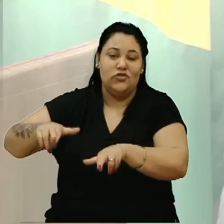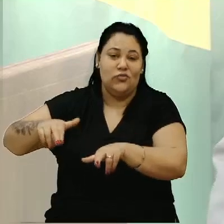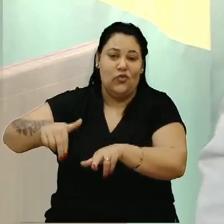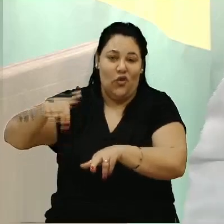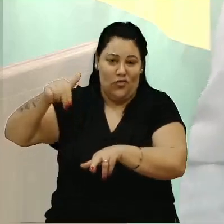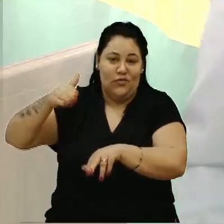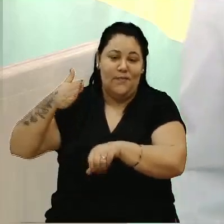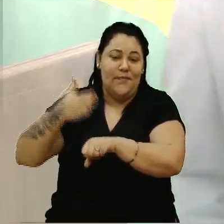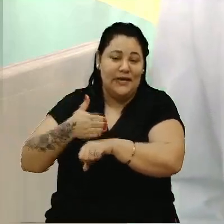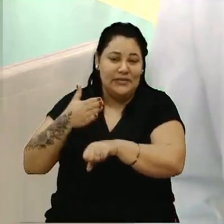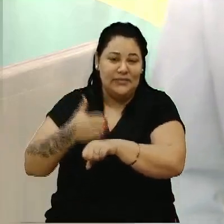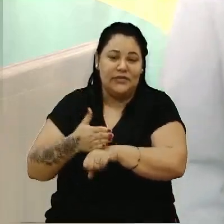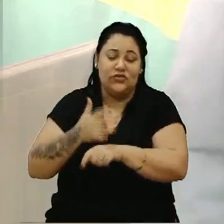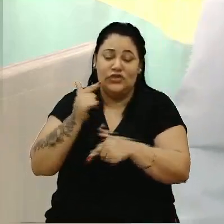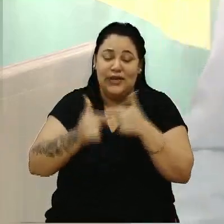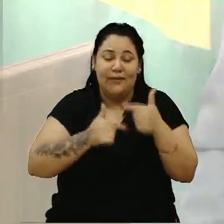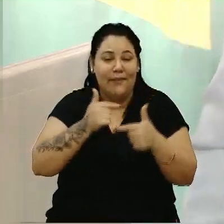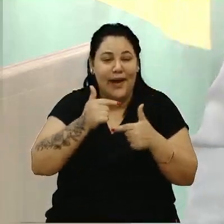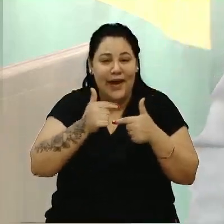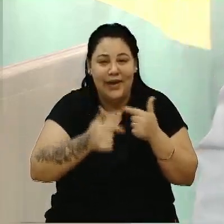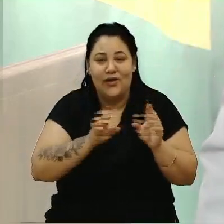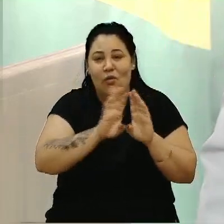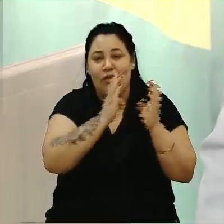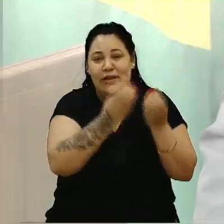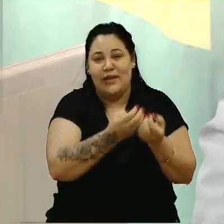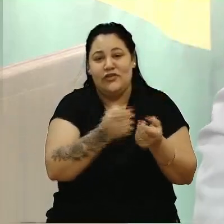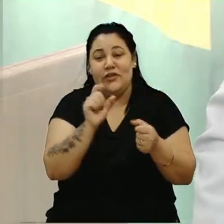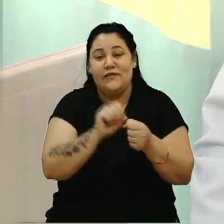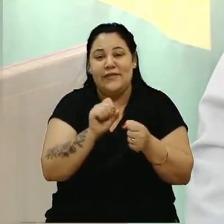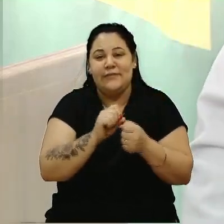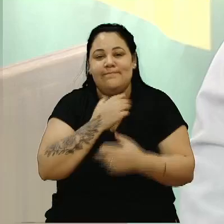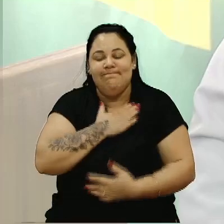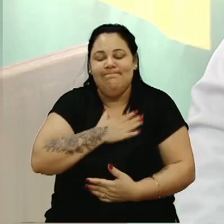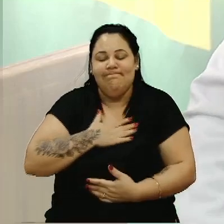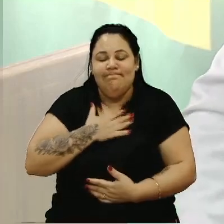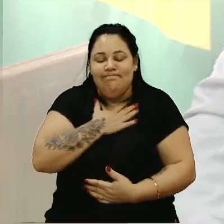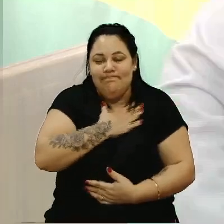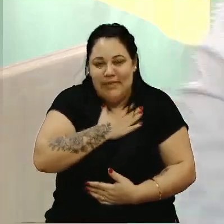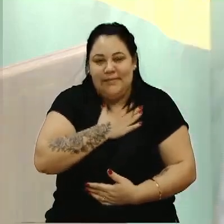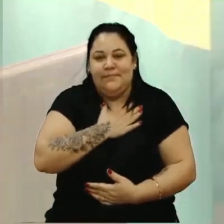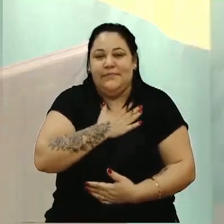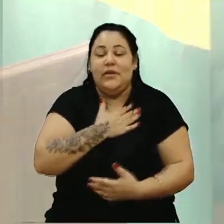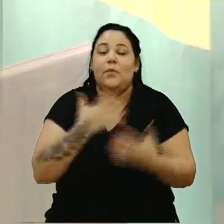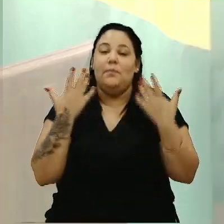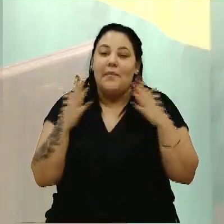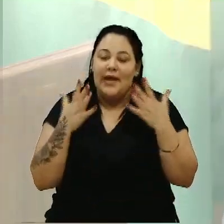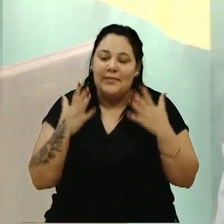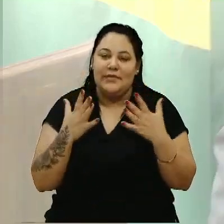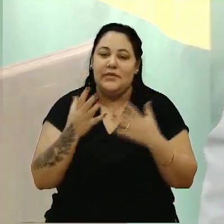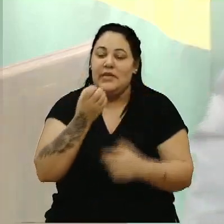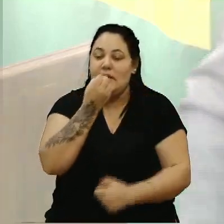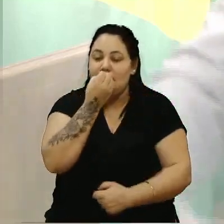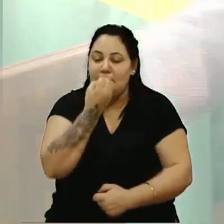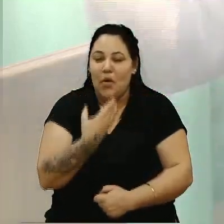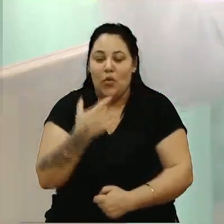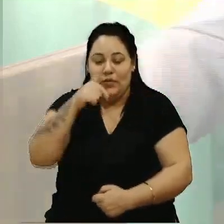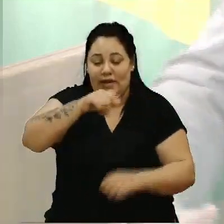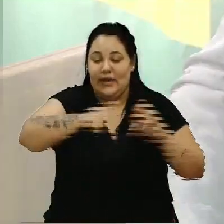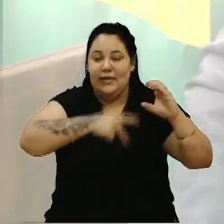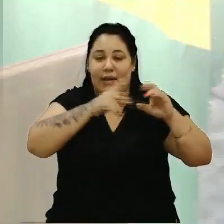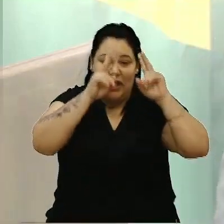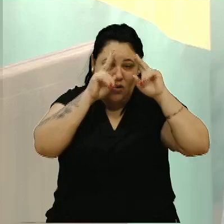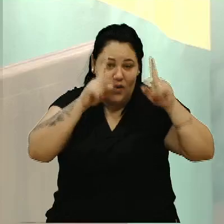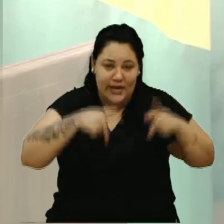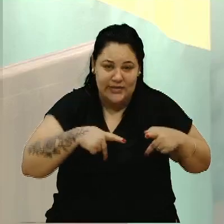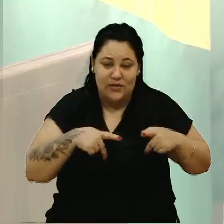participando das ações comunitárias e fazendo bem. Então, parabéns, que bom que esta casa reconhece o morador